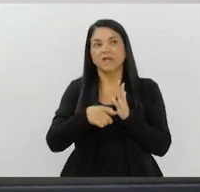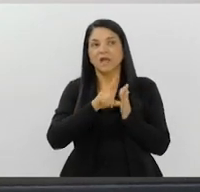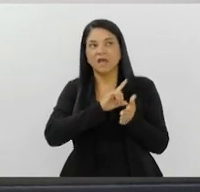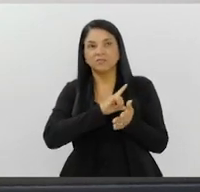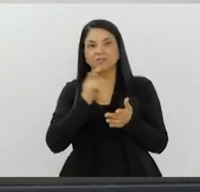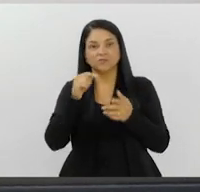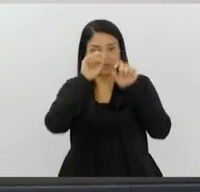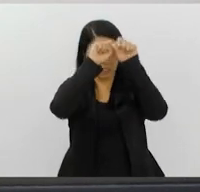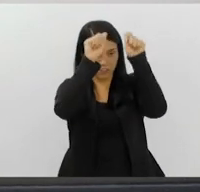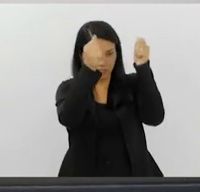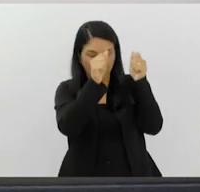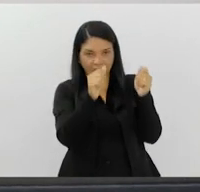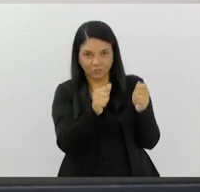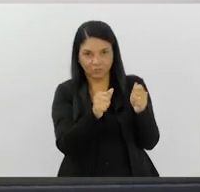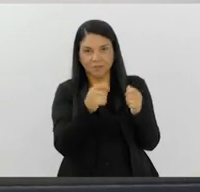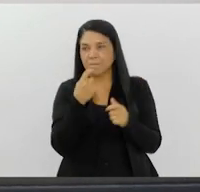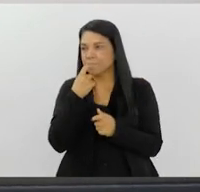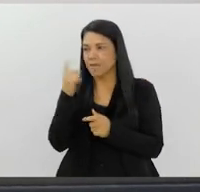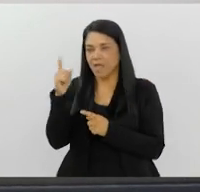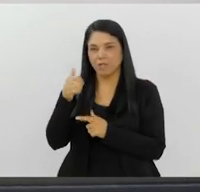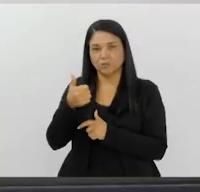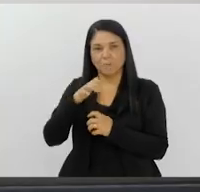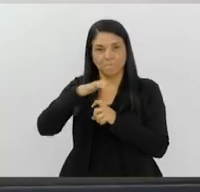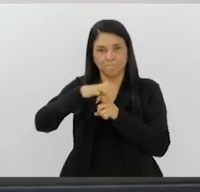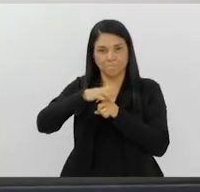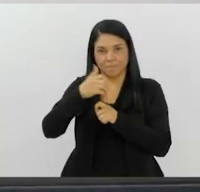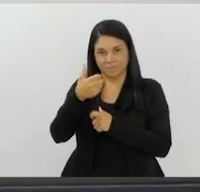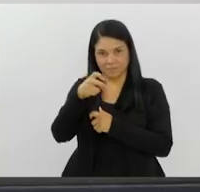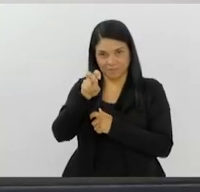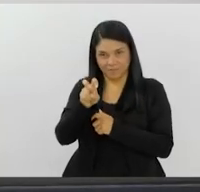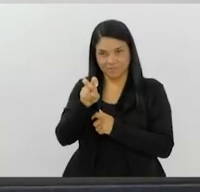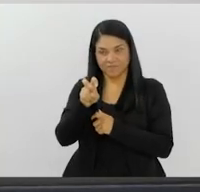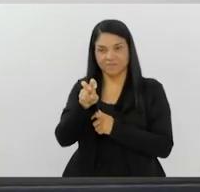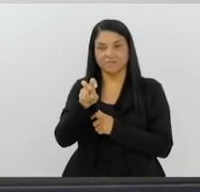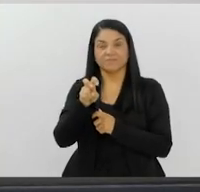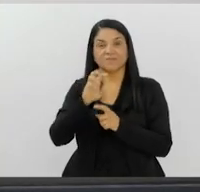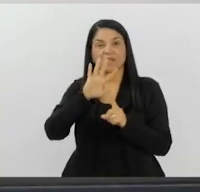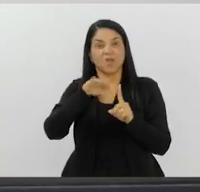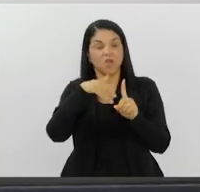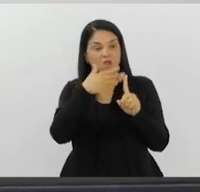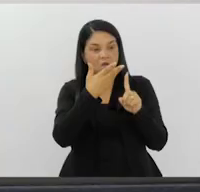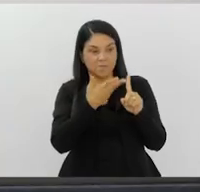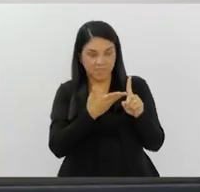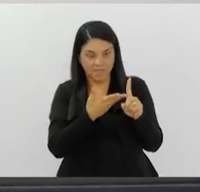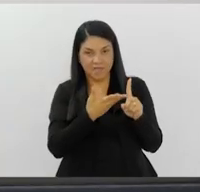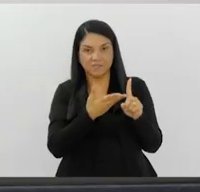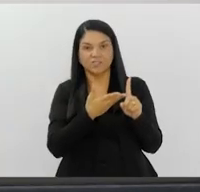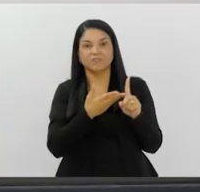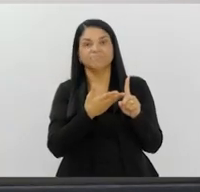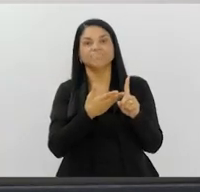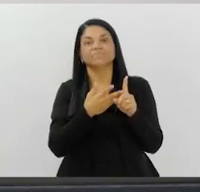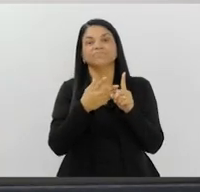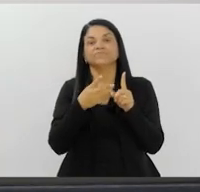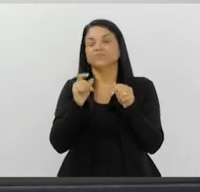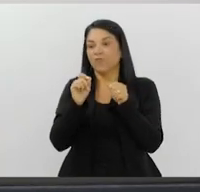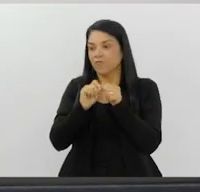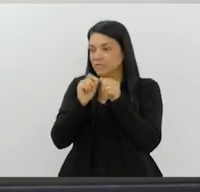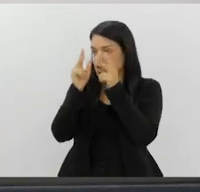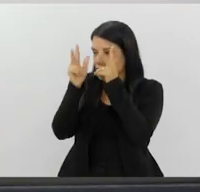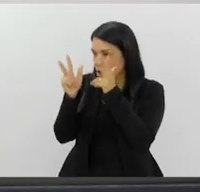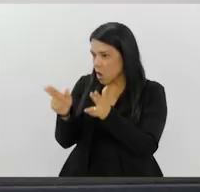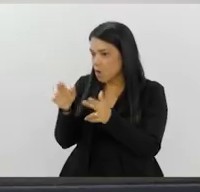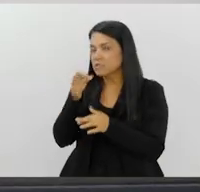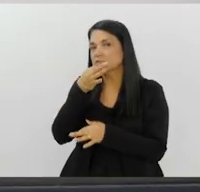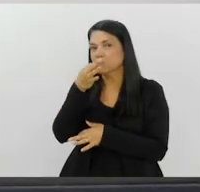estáa aqui perto e nessa homenagem freit Tatá Nós faremos exatamente como você tá sugerindo